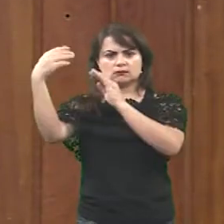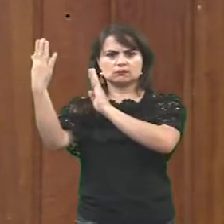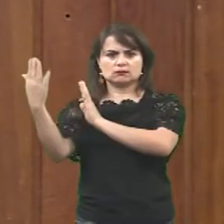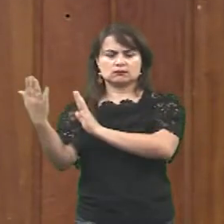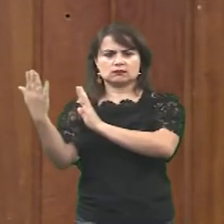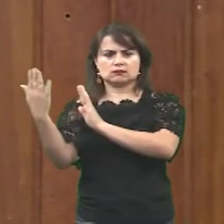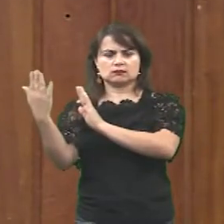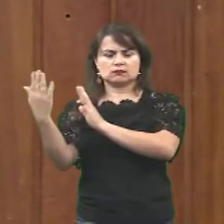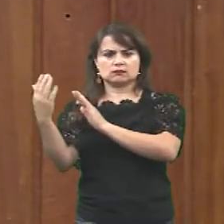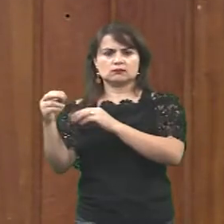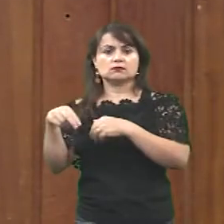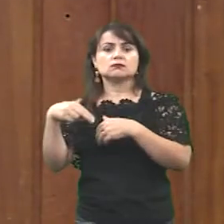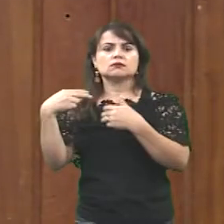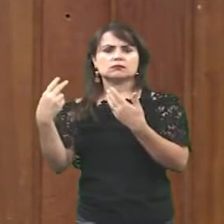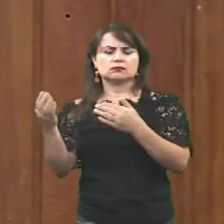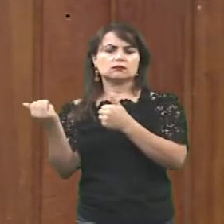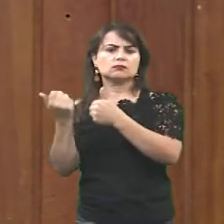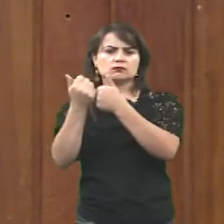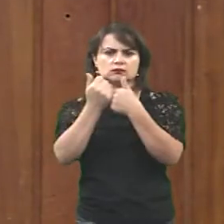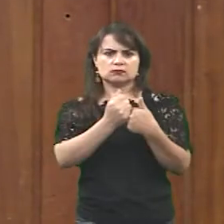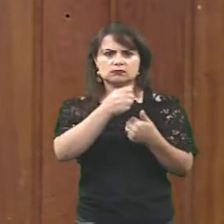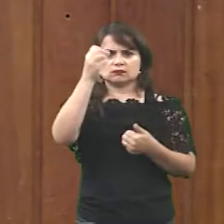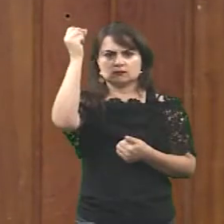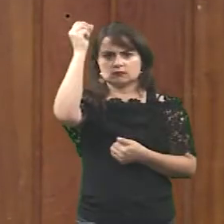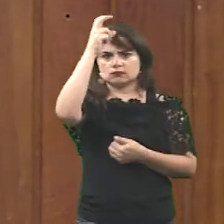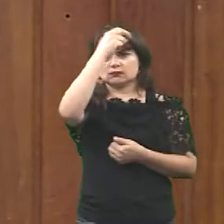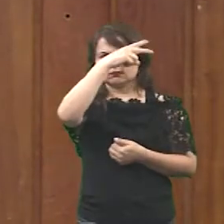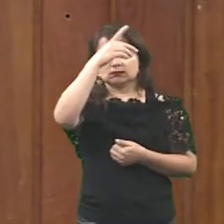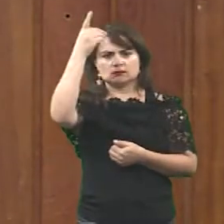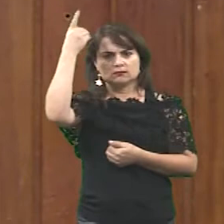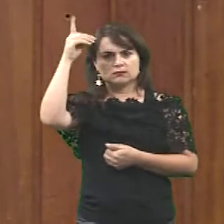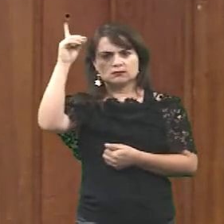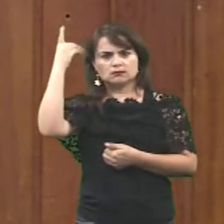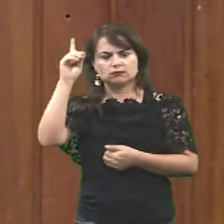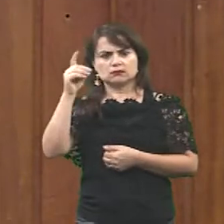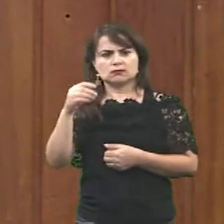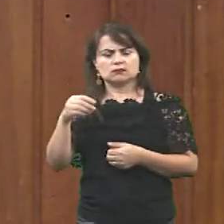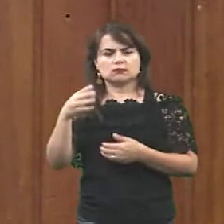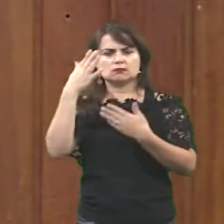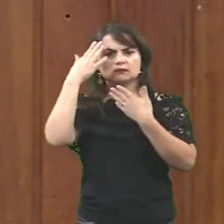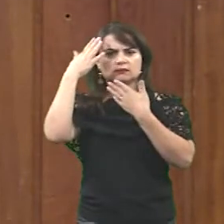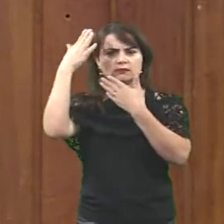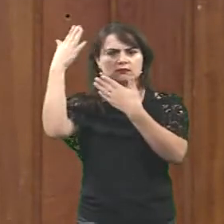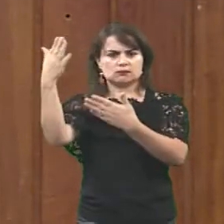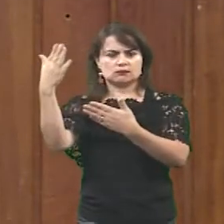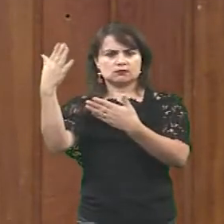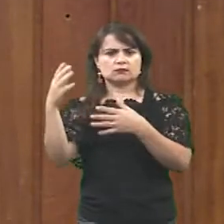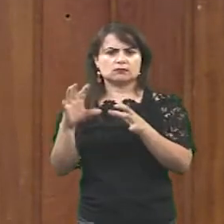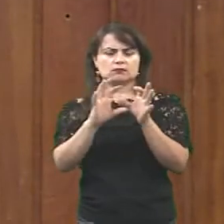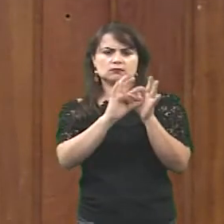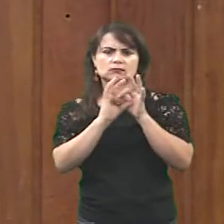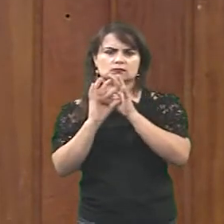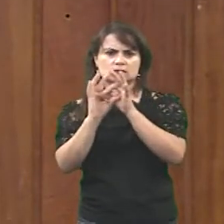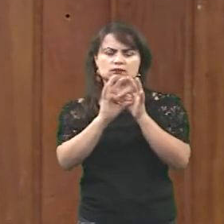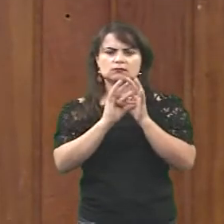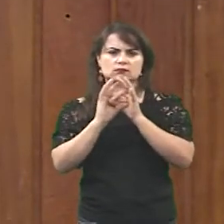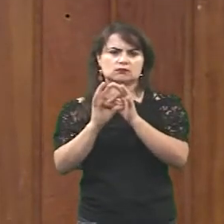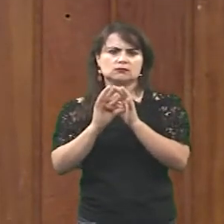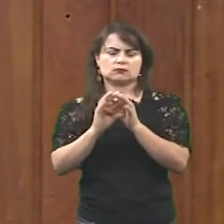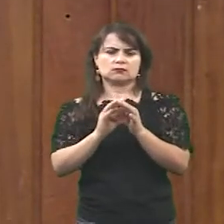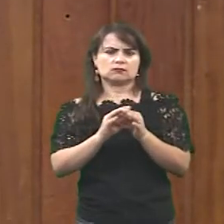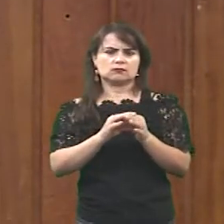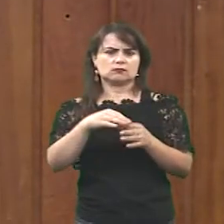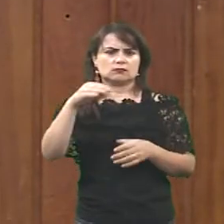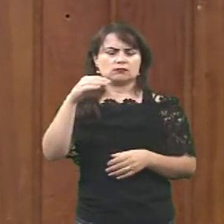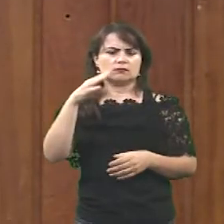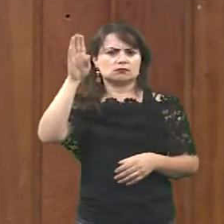agradeço imensamente a toda a parceria que existe entre o Tiro de Guerra e a prefeitura. Aliás, que ele é diretor do Tiro